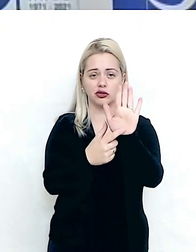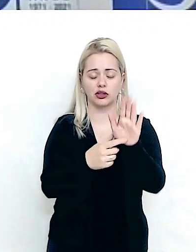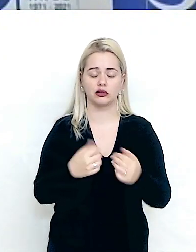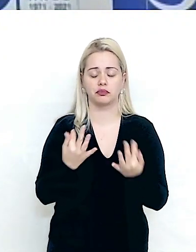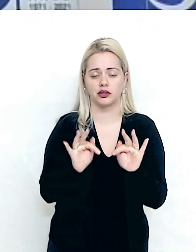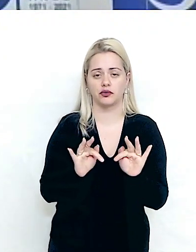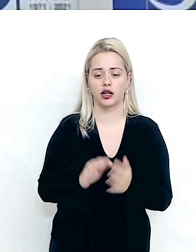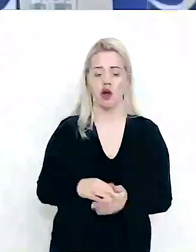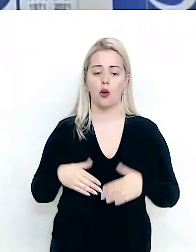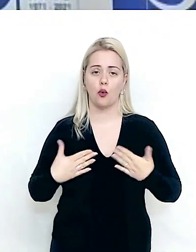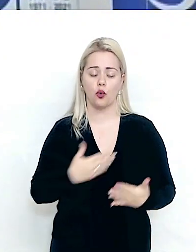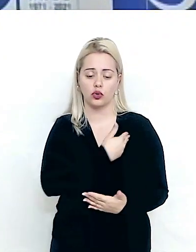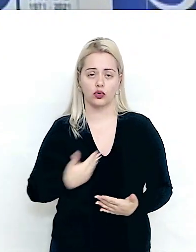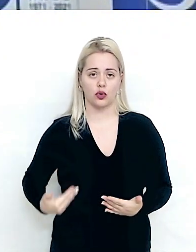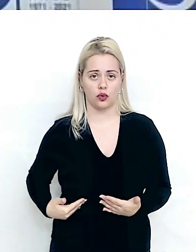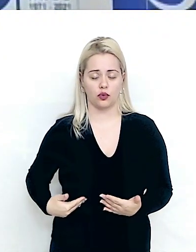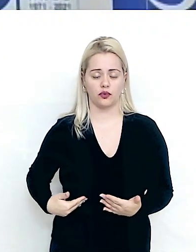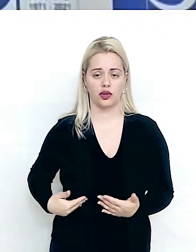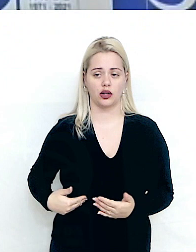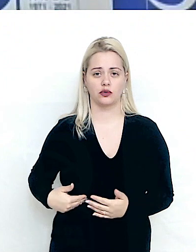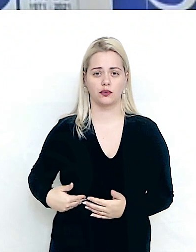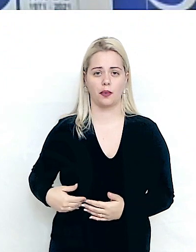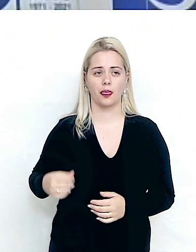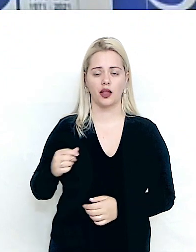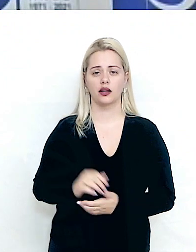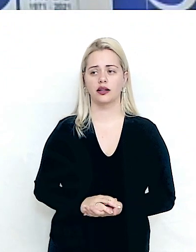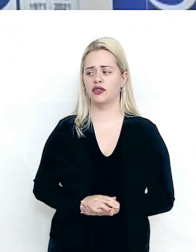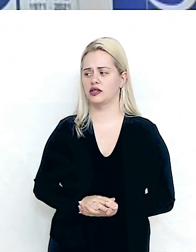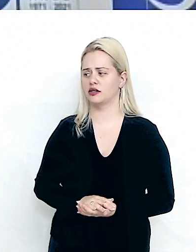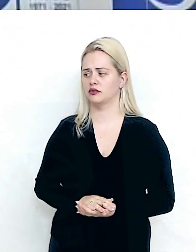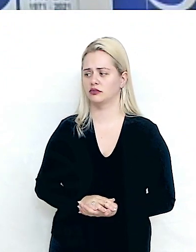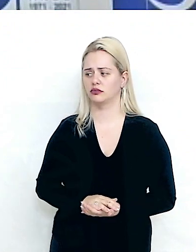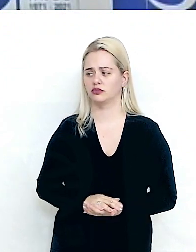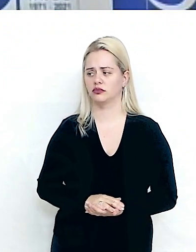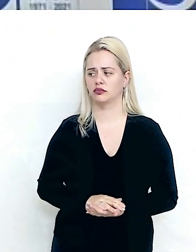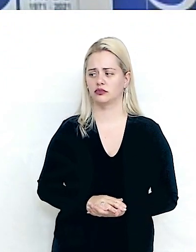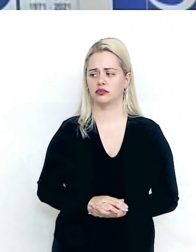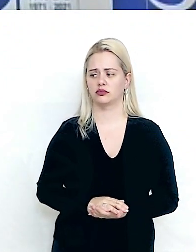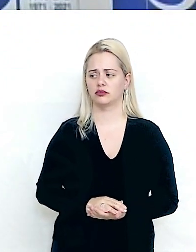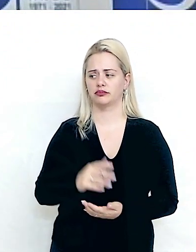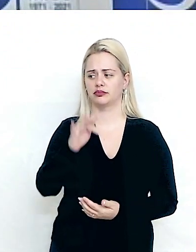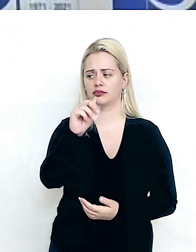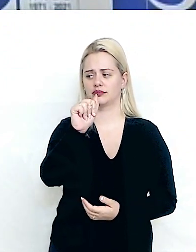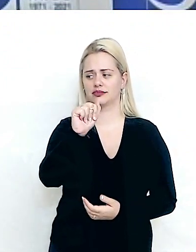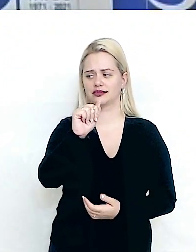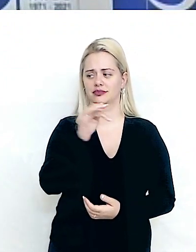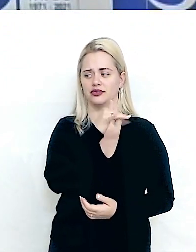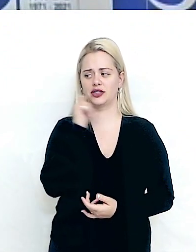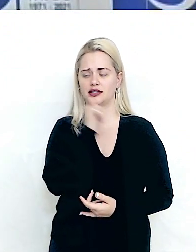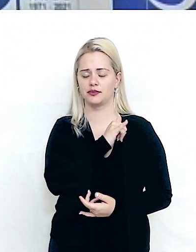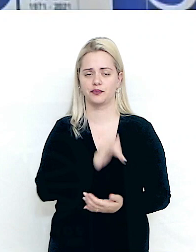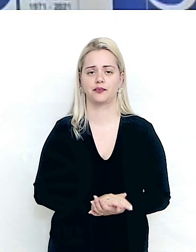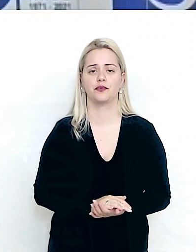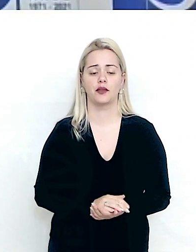enfim, quando o governo francês levantou a importância de encontrar meios para parar de importar